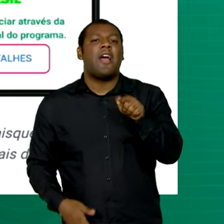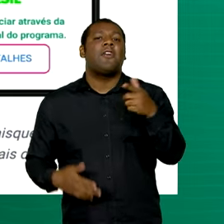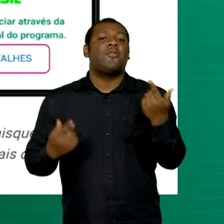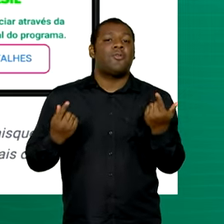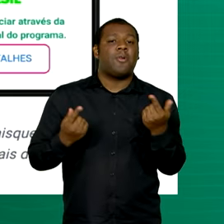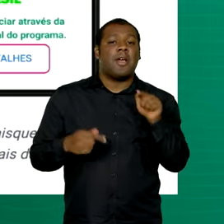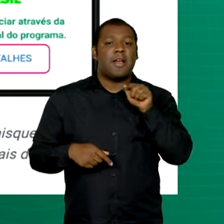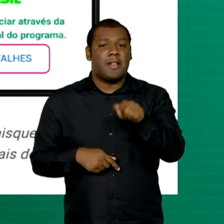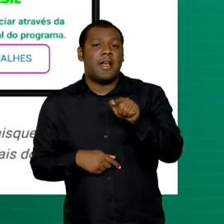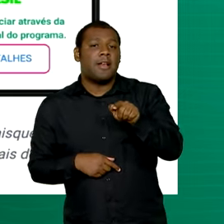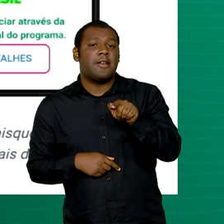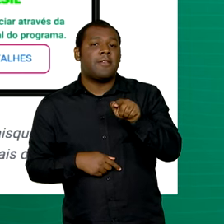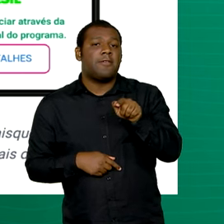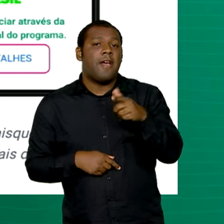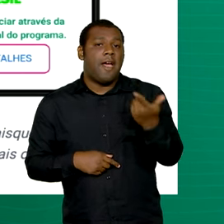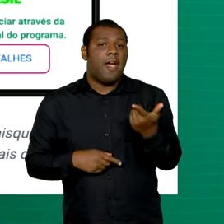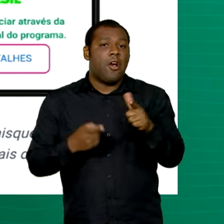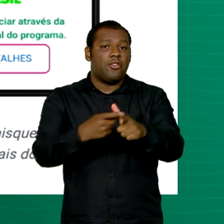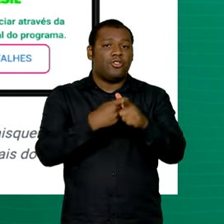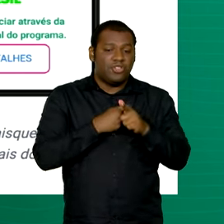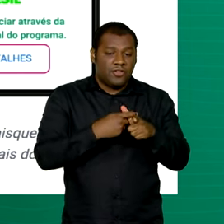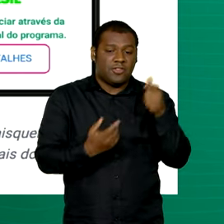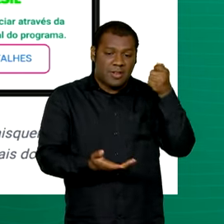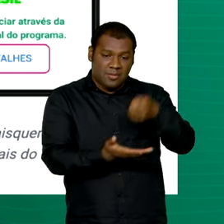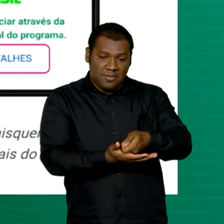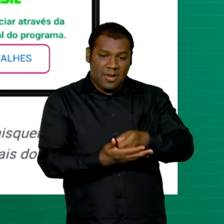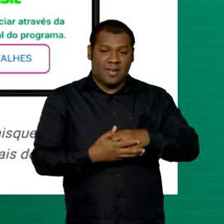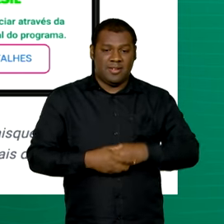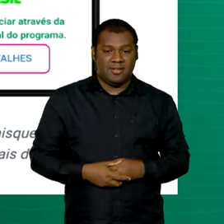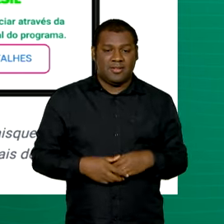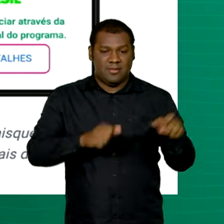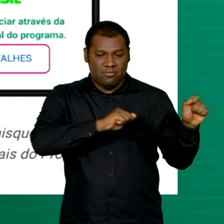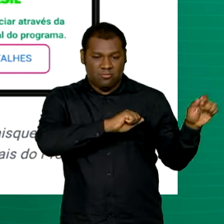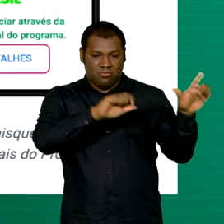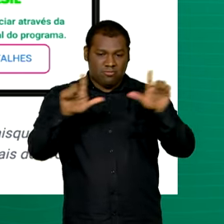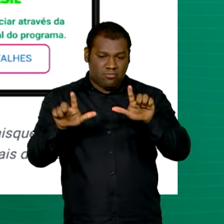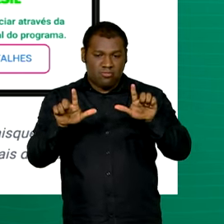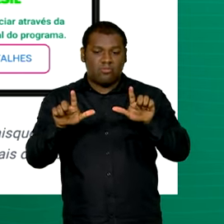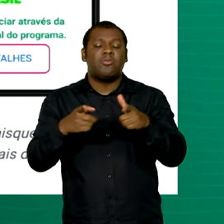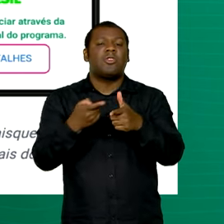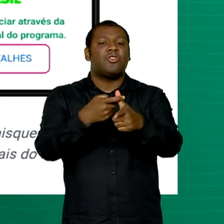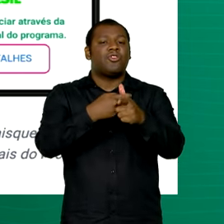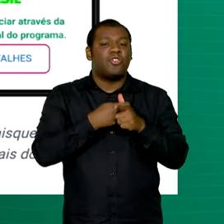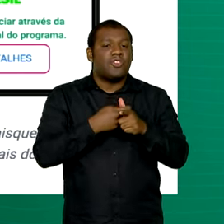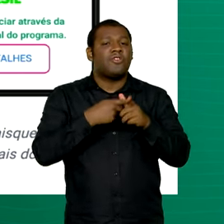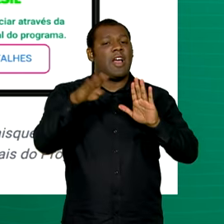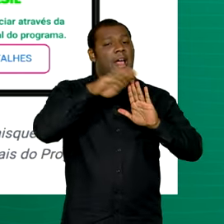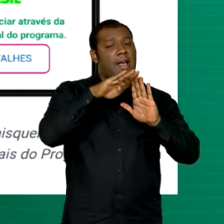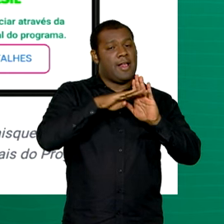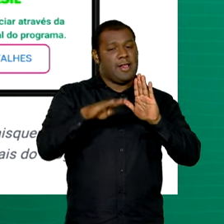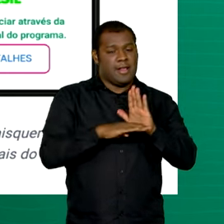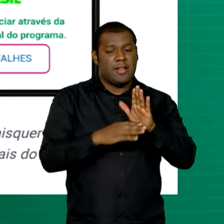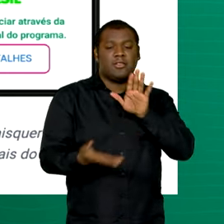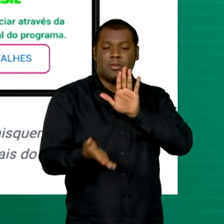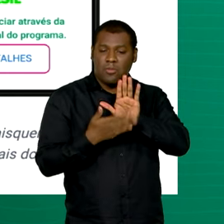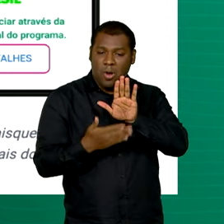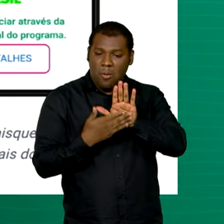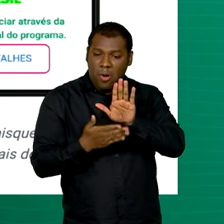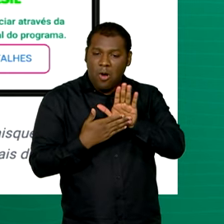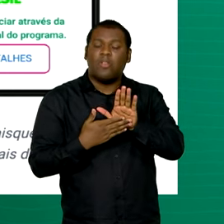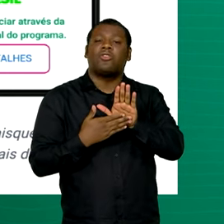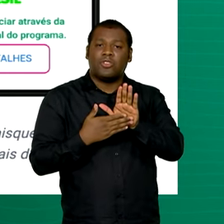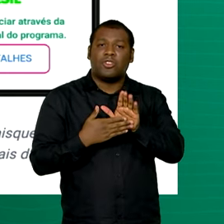dívidas em seguida ao acessar a aba minhas dívidas uma lista de propostas para negociação